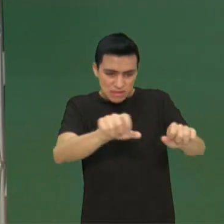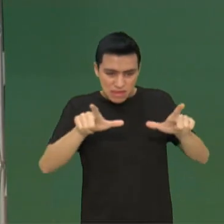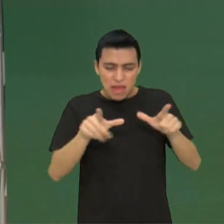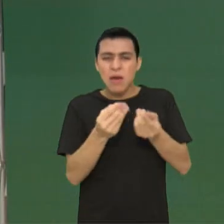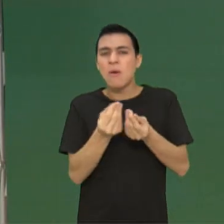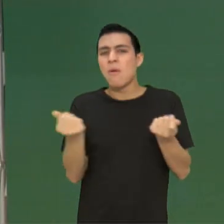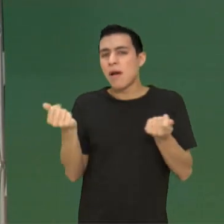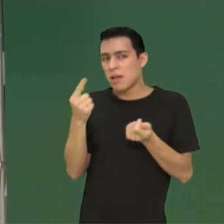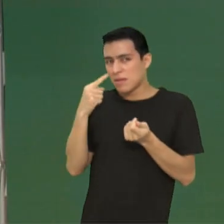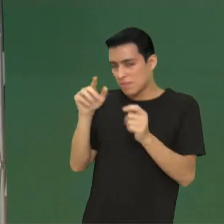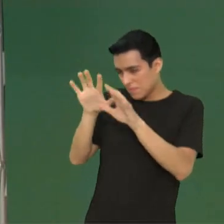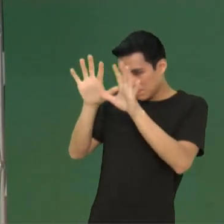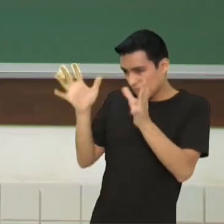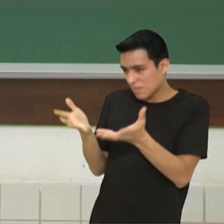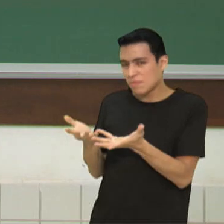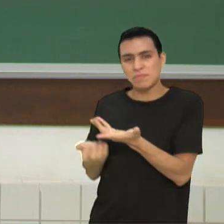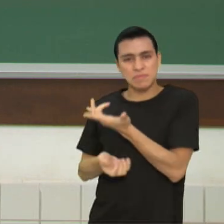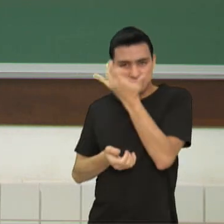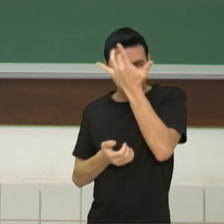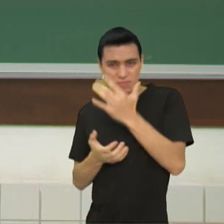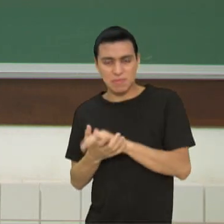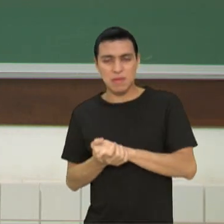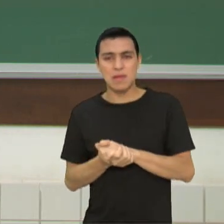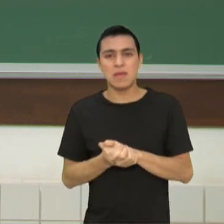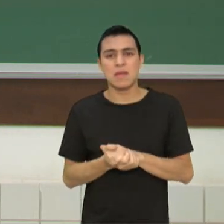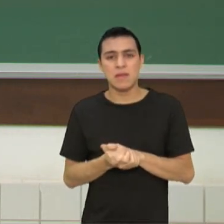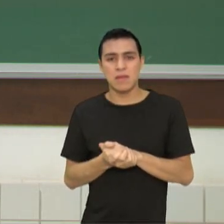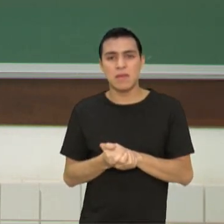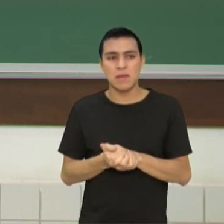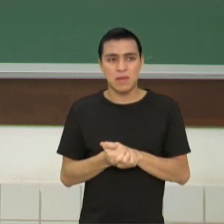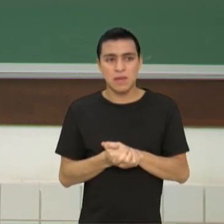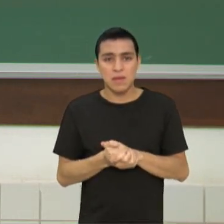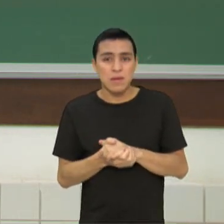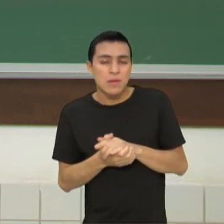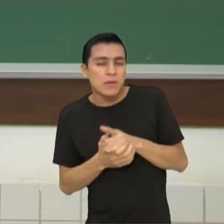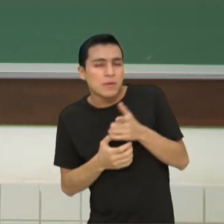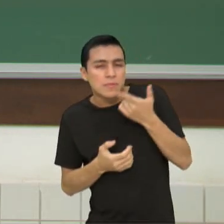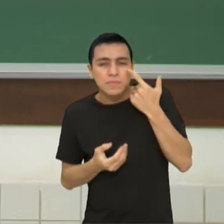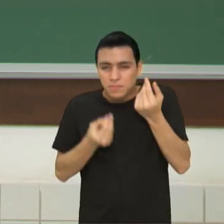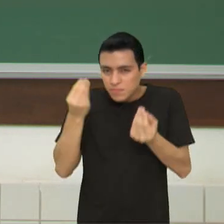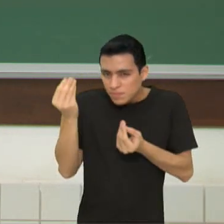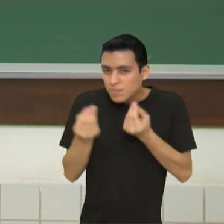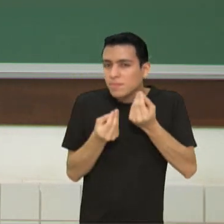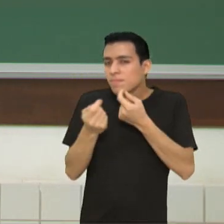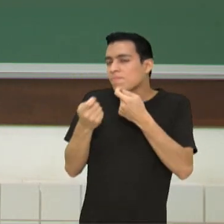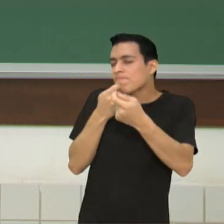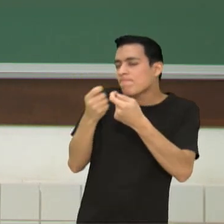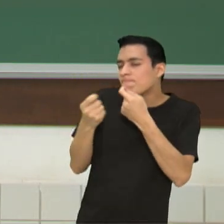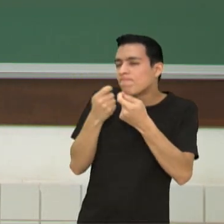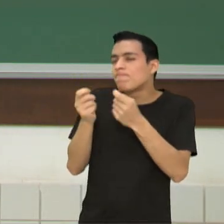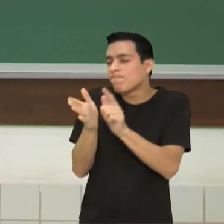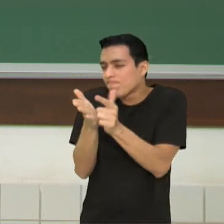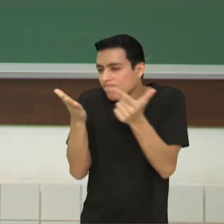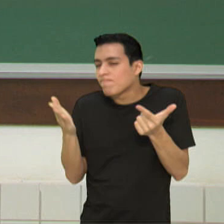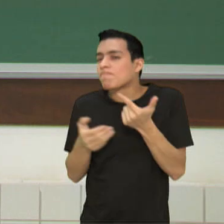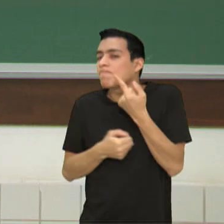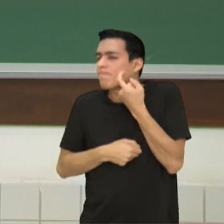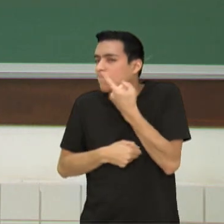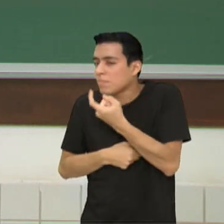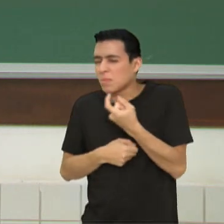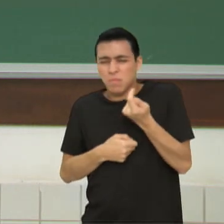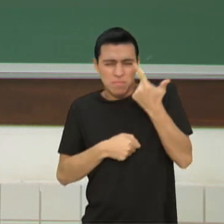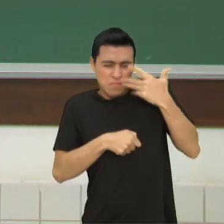alta qualidade. Tá bom? Pessoal, olha que reportagem interessante, bem recente